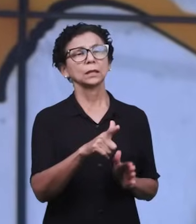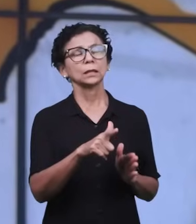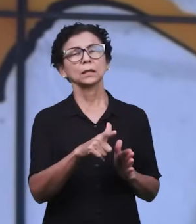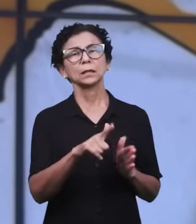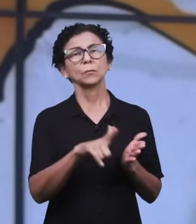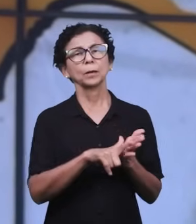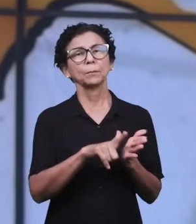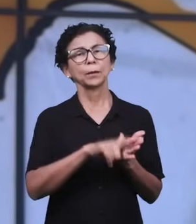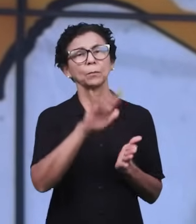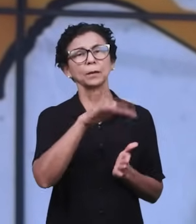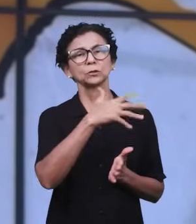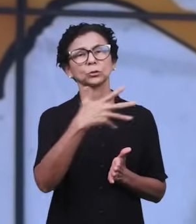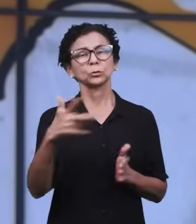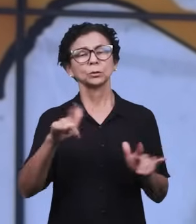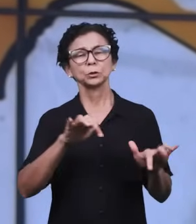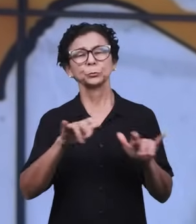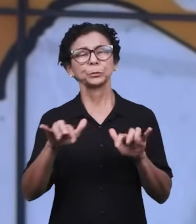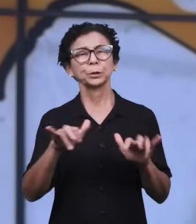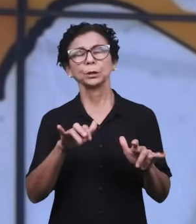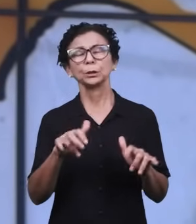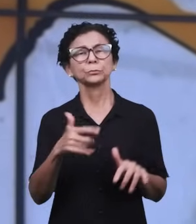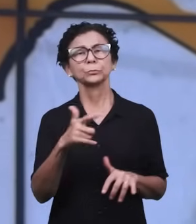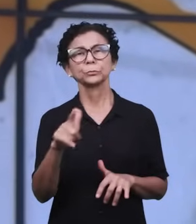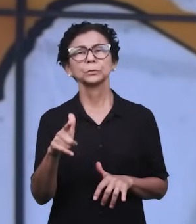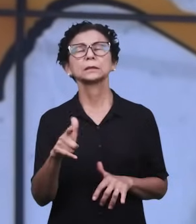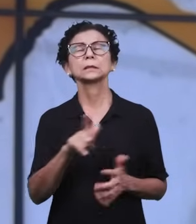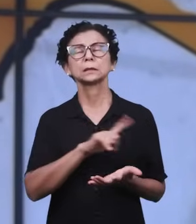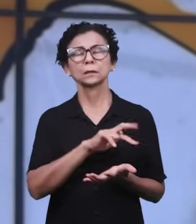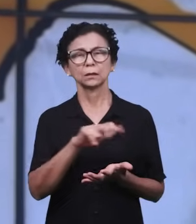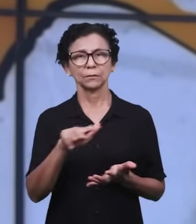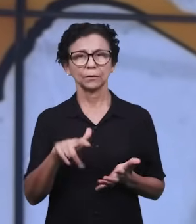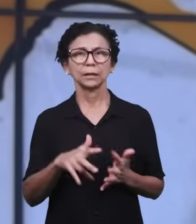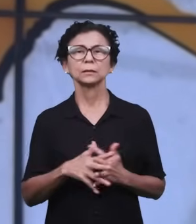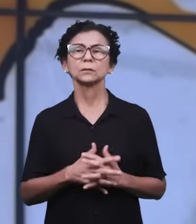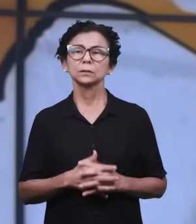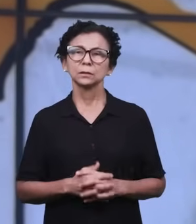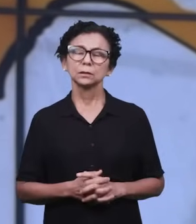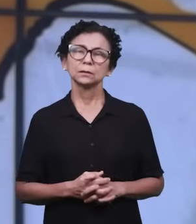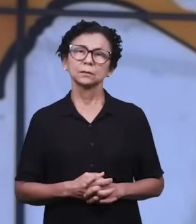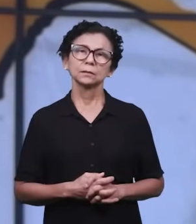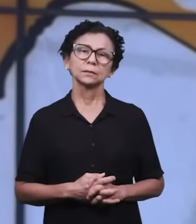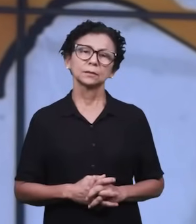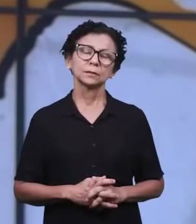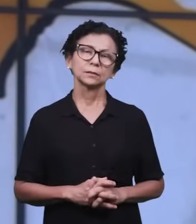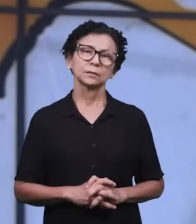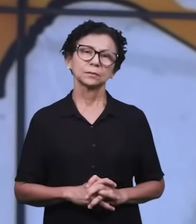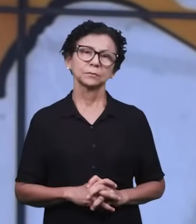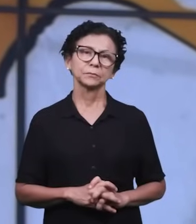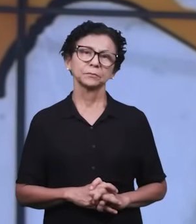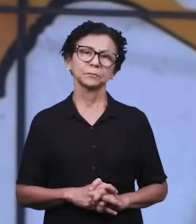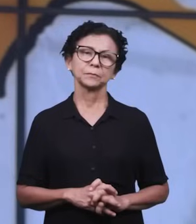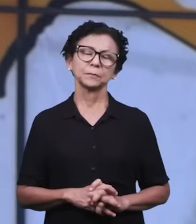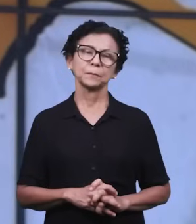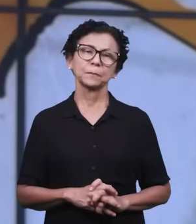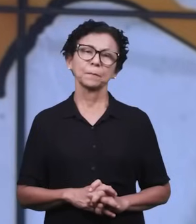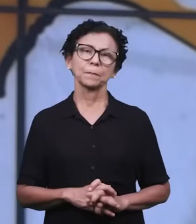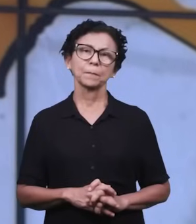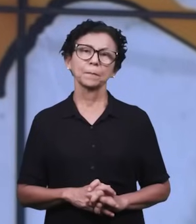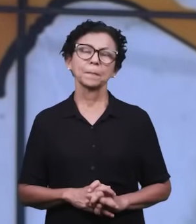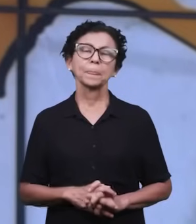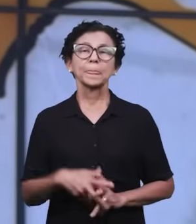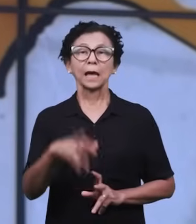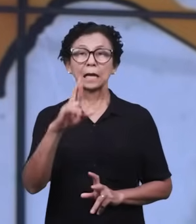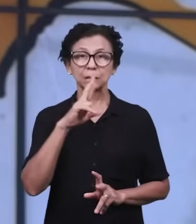de piano dos louvores? Nós temos vários louvores escritos para piano disponíveis lá no